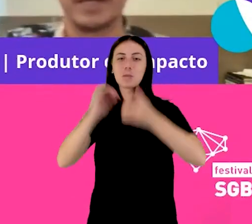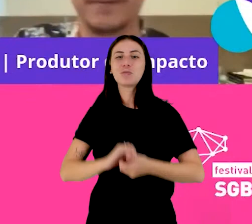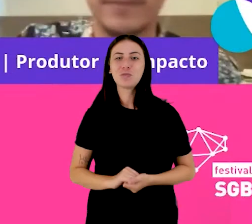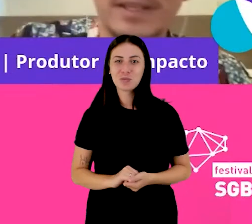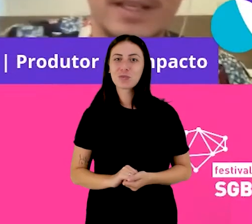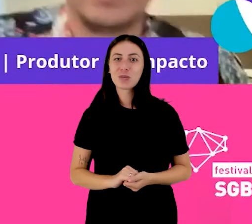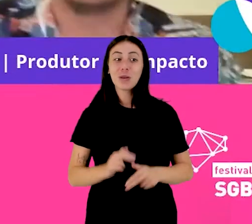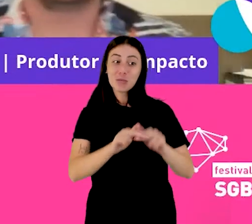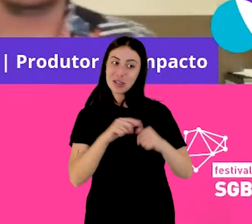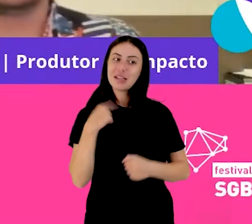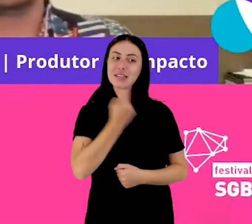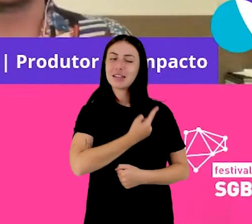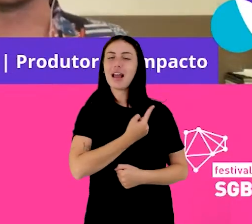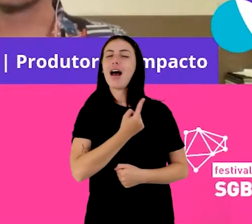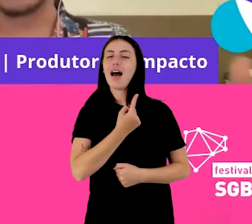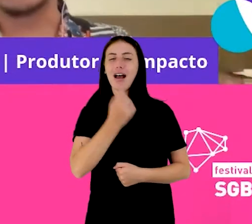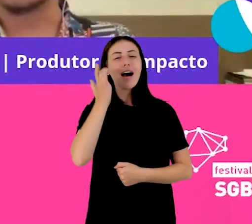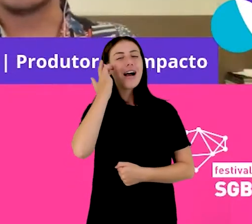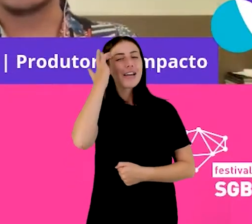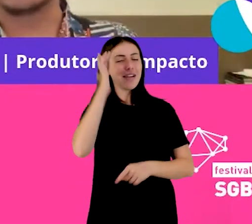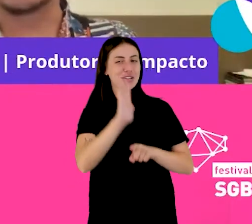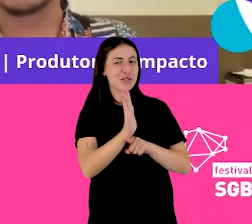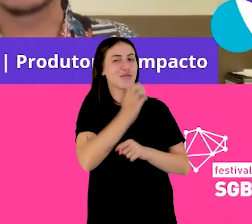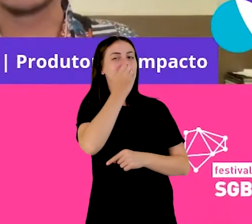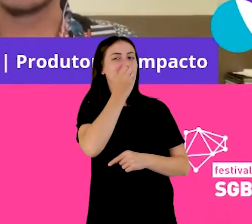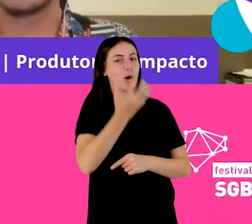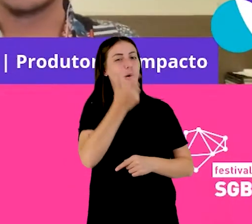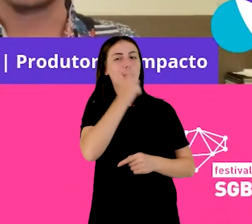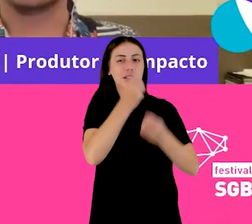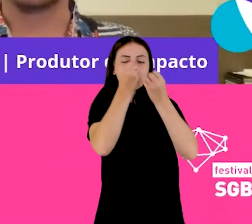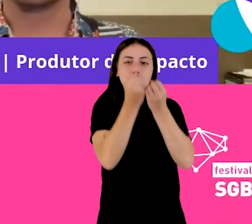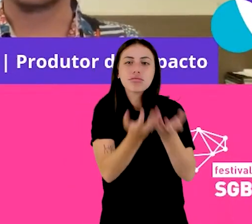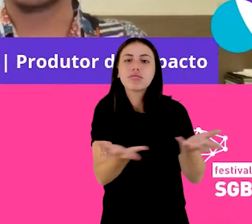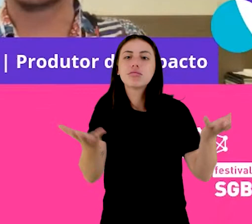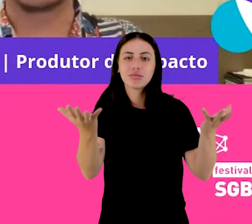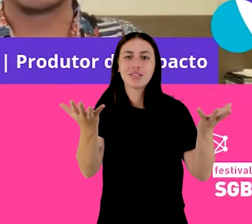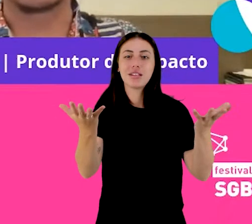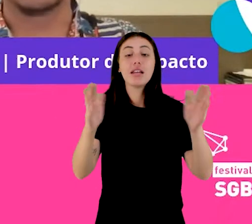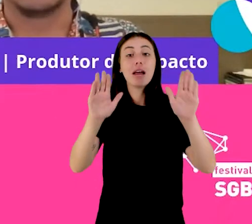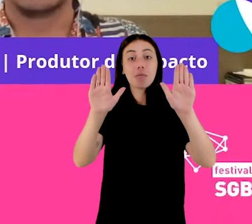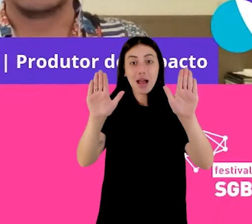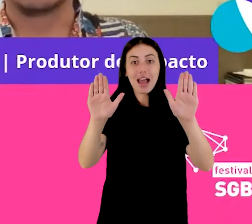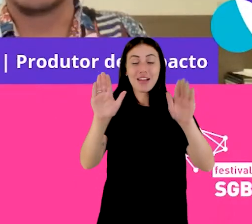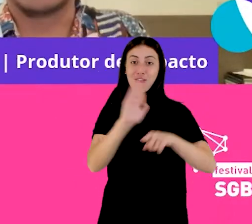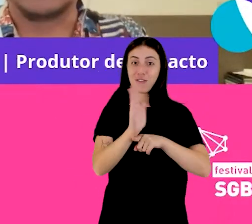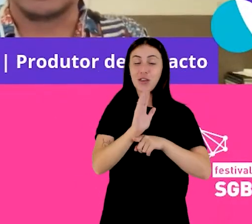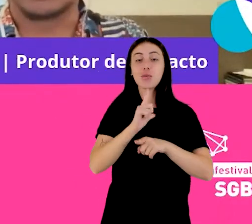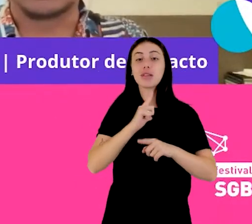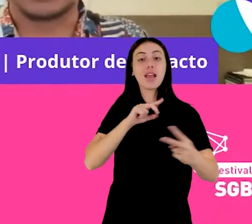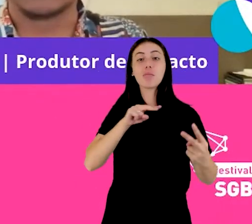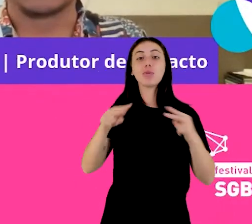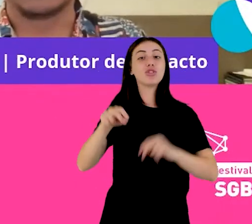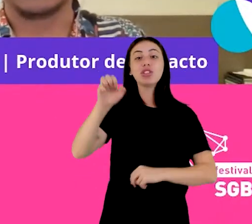uma mãe, né? E então a gente começou a analisar o que era esse contexto, né, das pessoas trans. E tudo que a gente